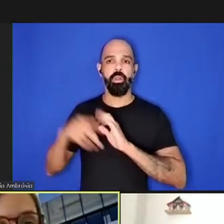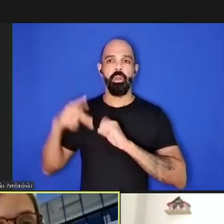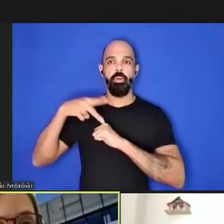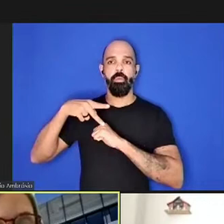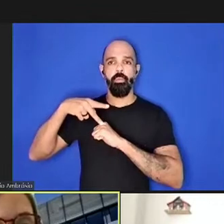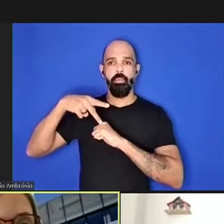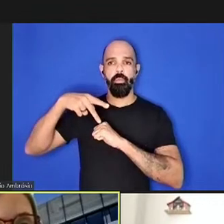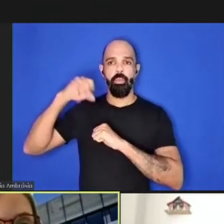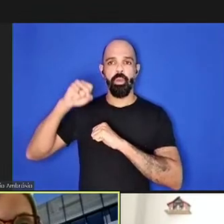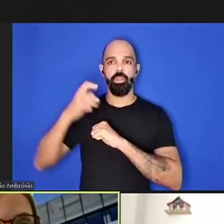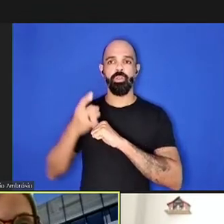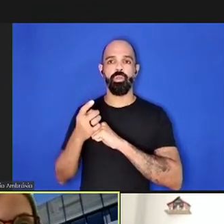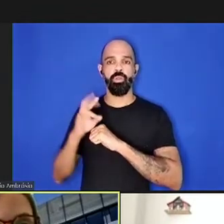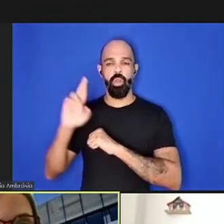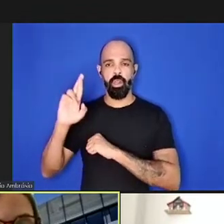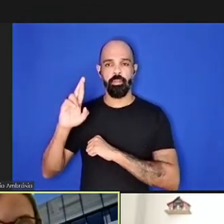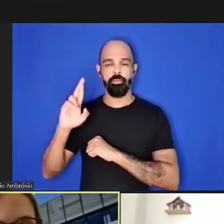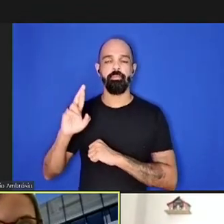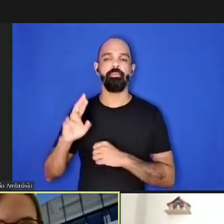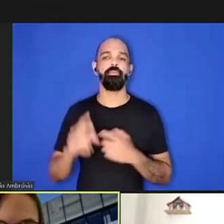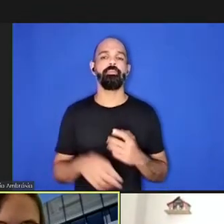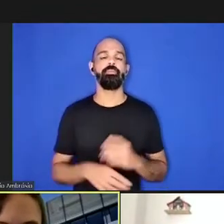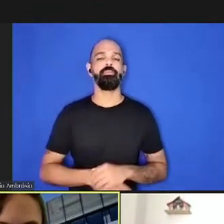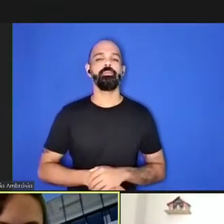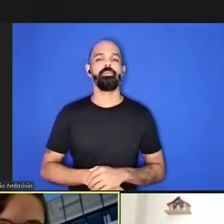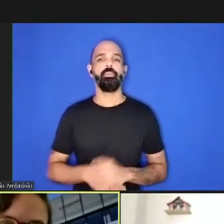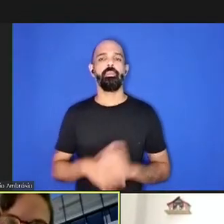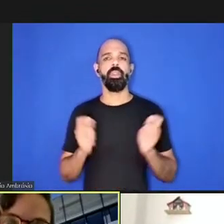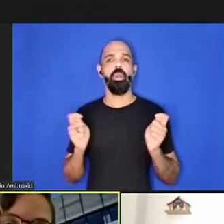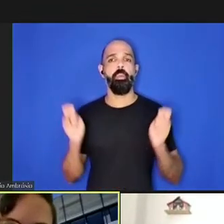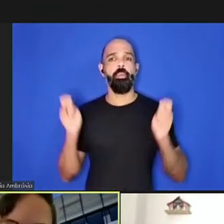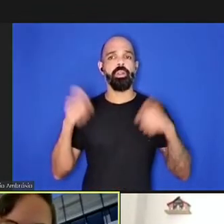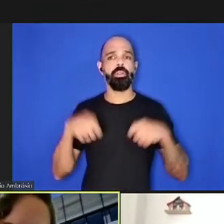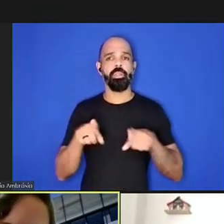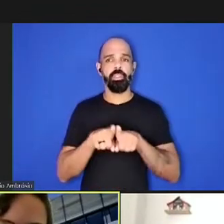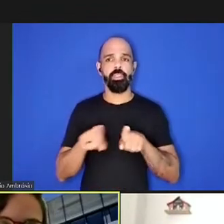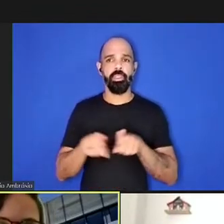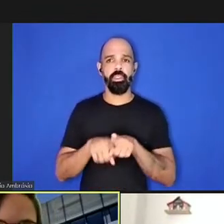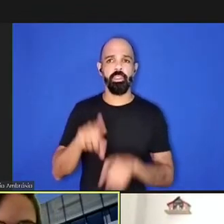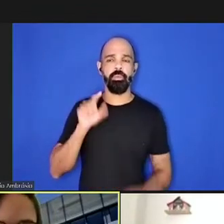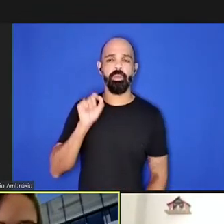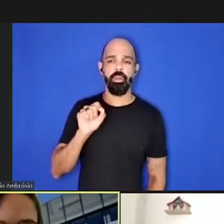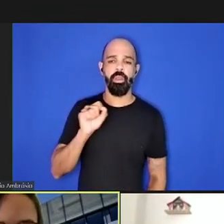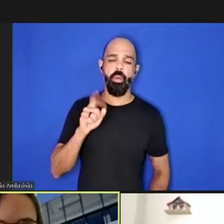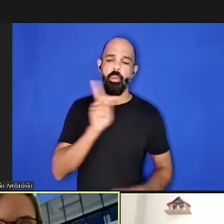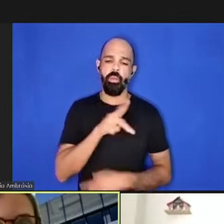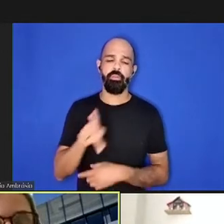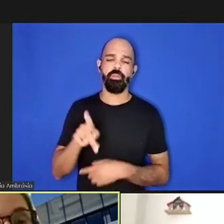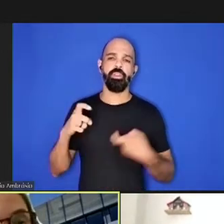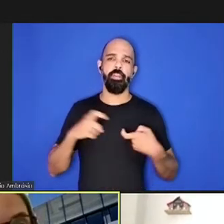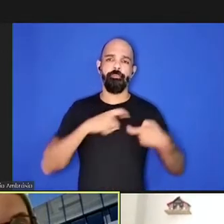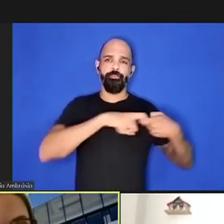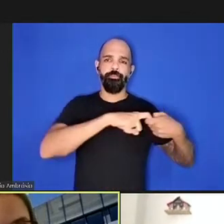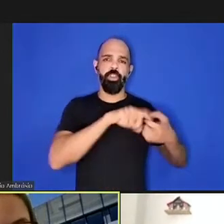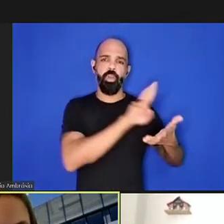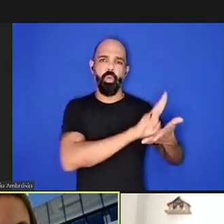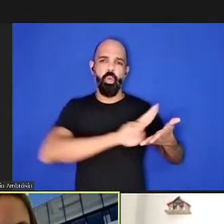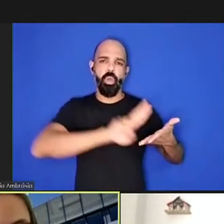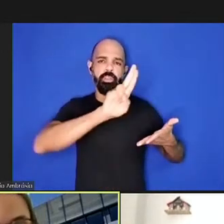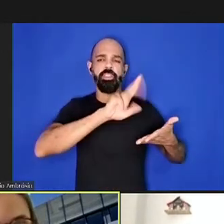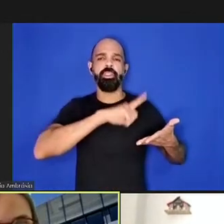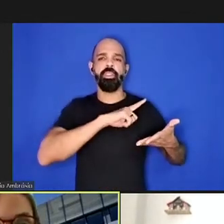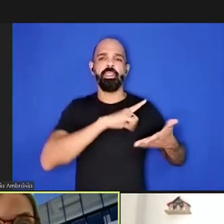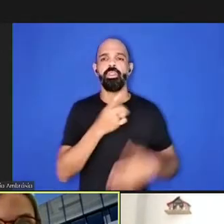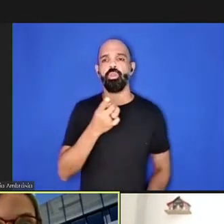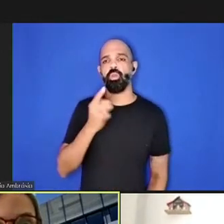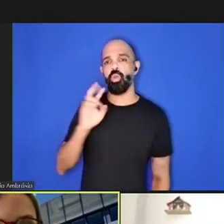também uma possibilidade para professores vinculados já à universidade, né, e que tenham o doutorado,